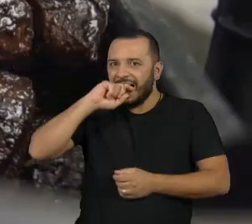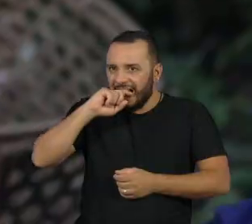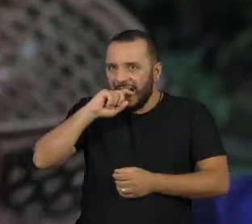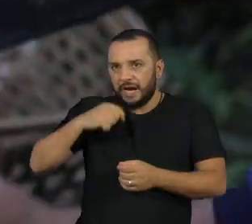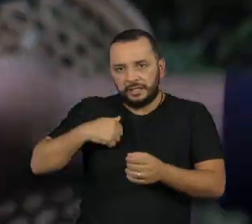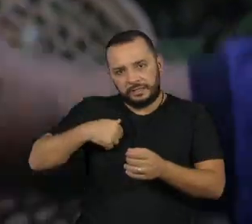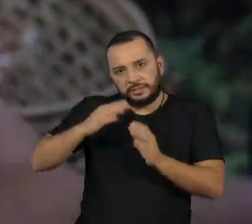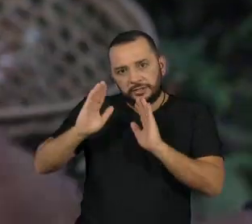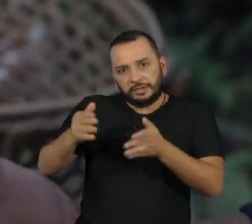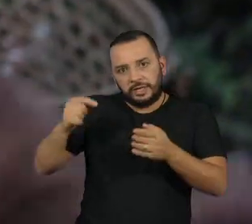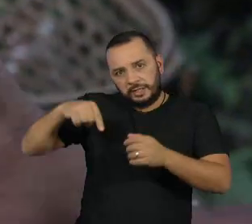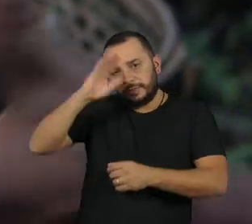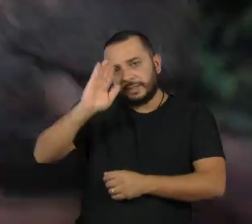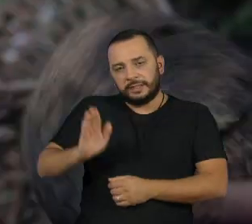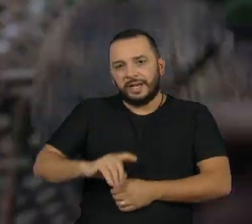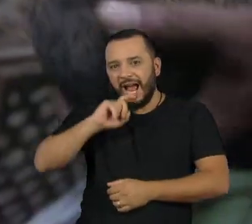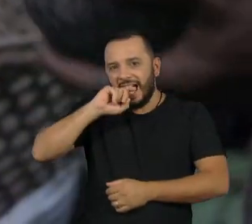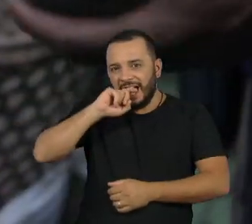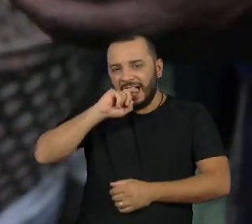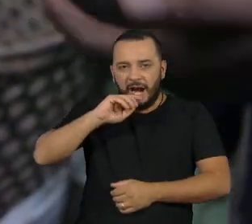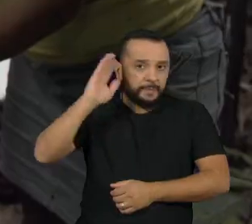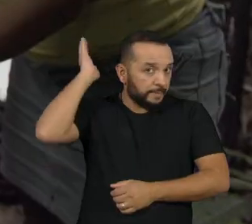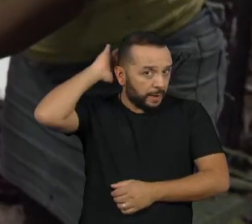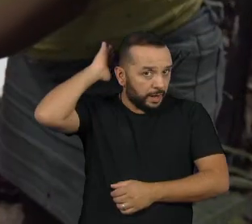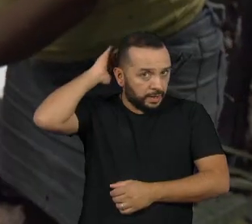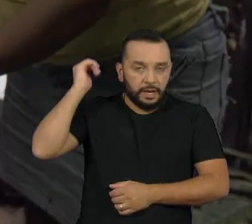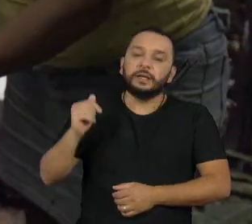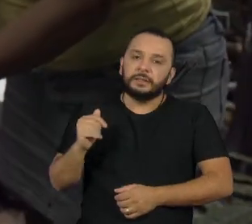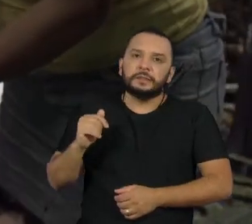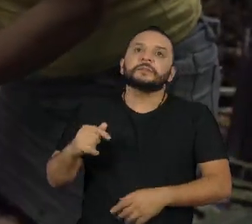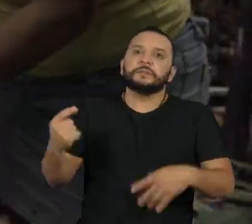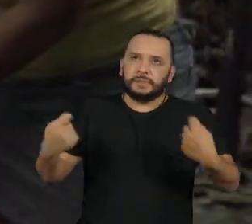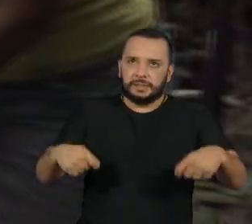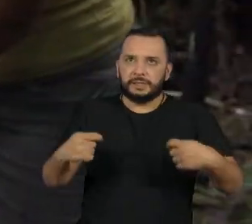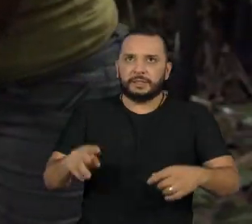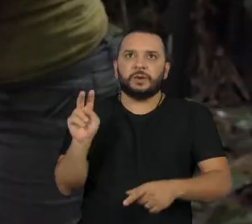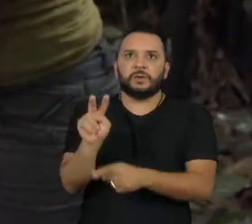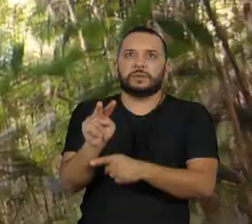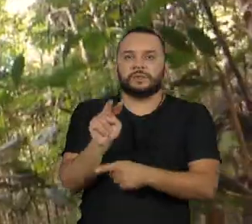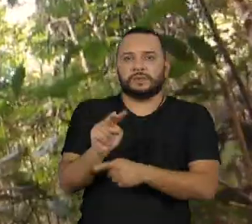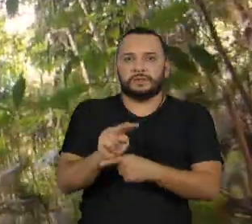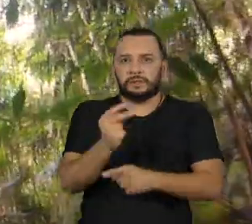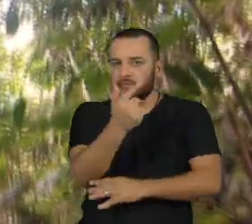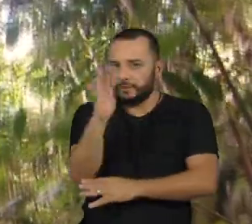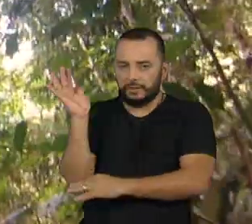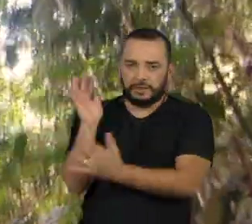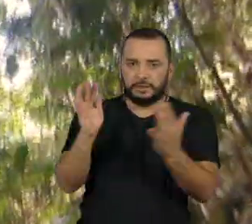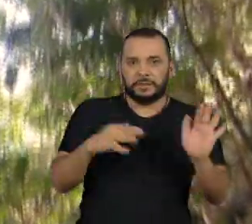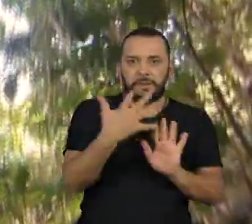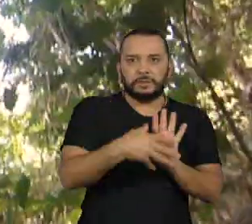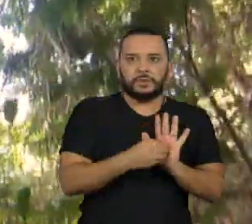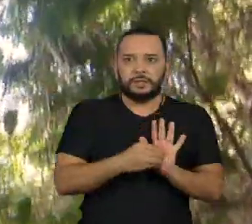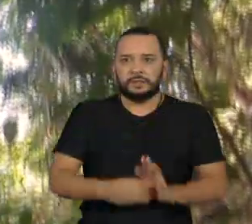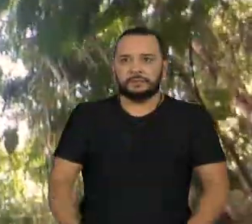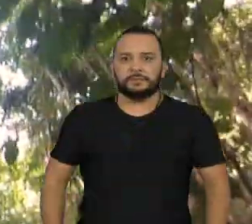também conhecida como castanha do Pará, atividade que depende da conservação da floresta